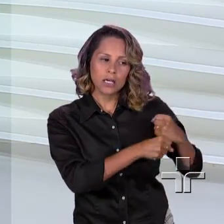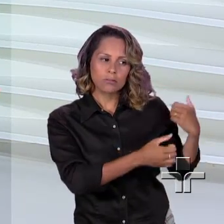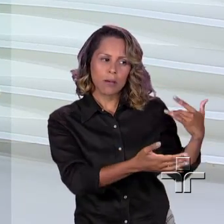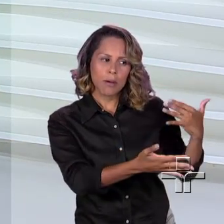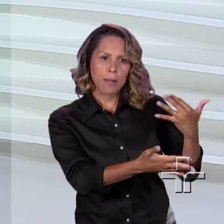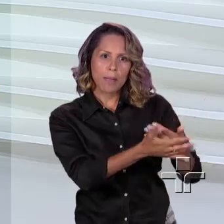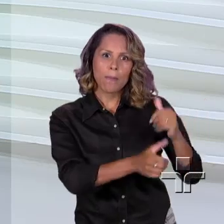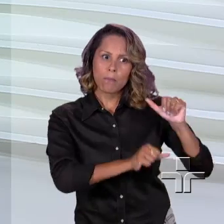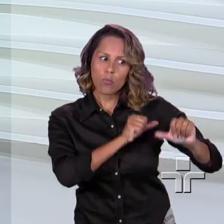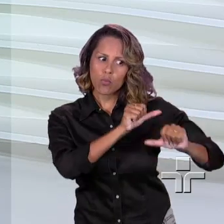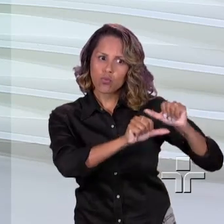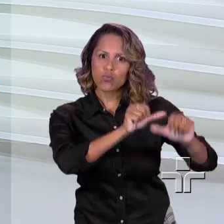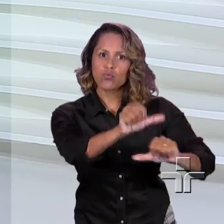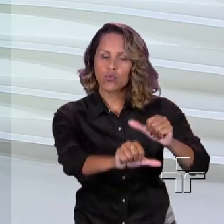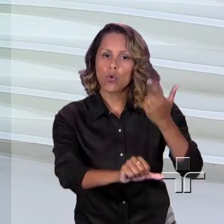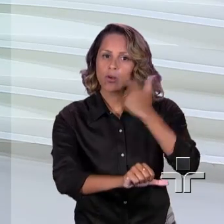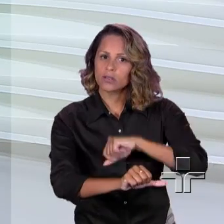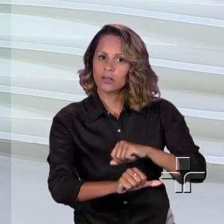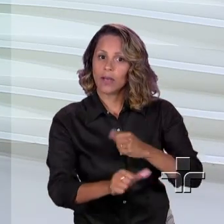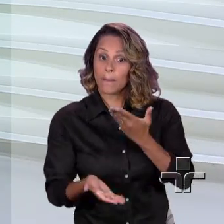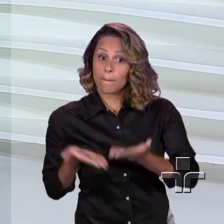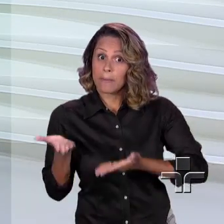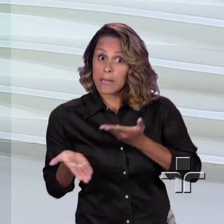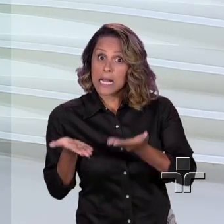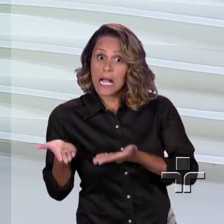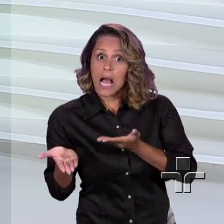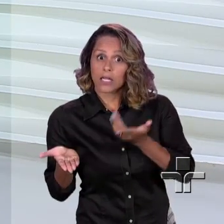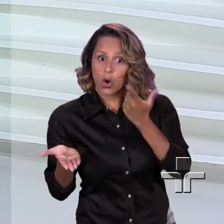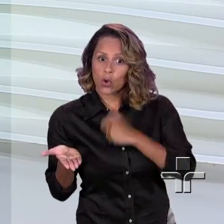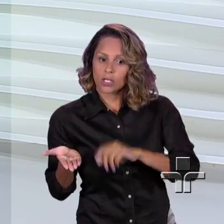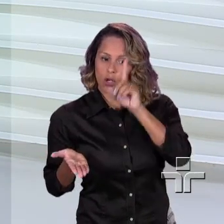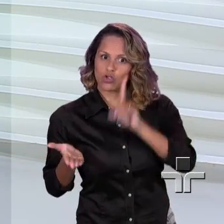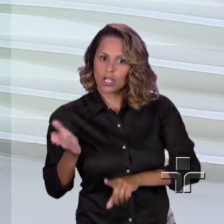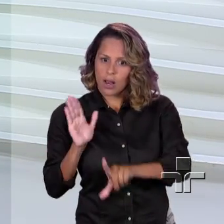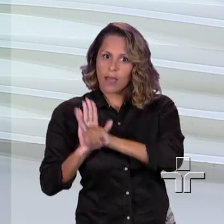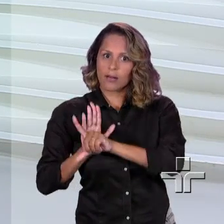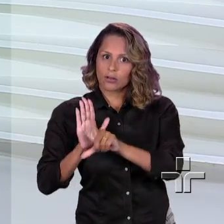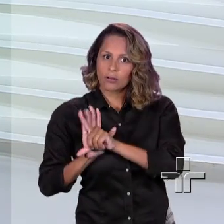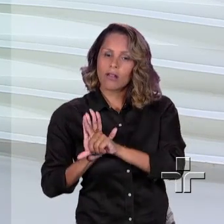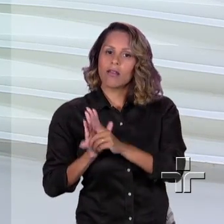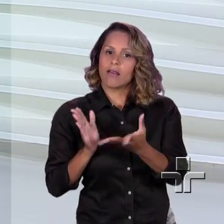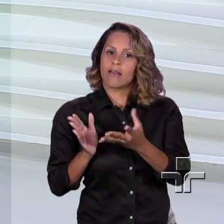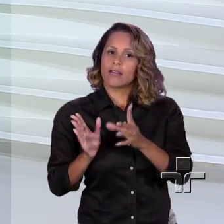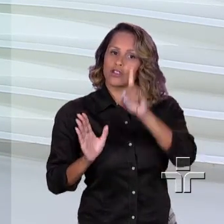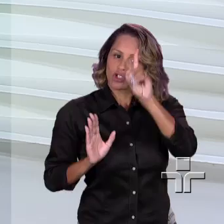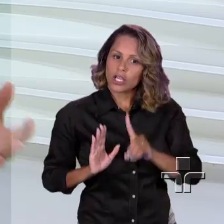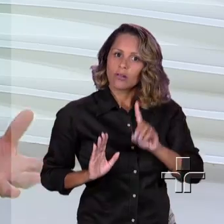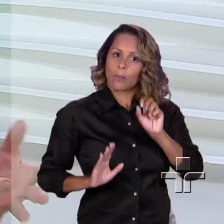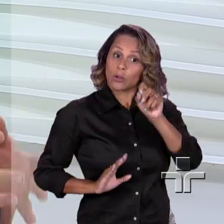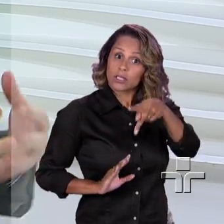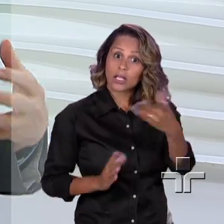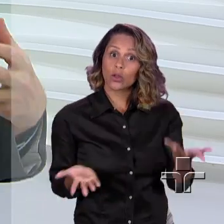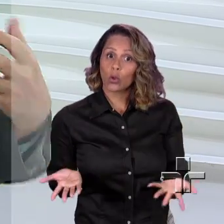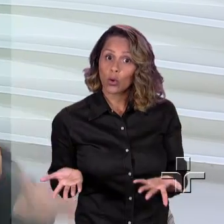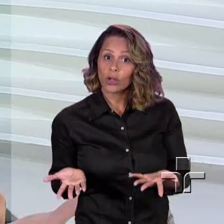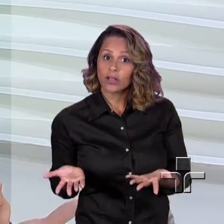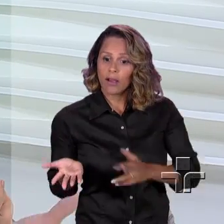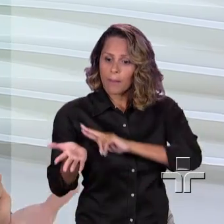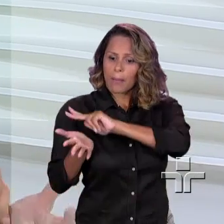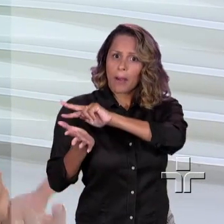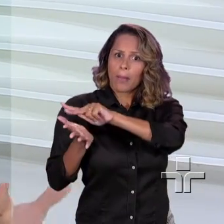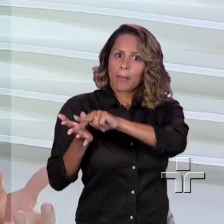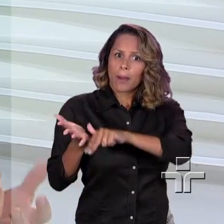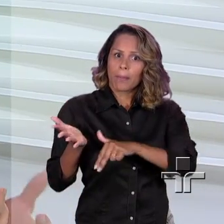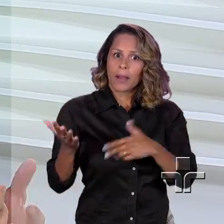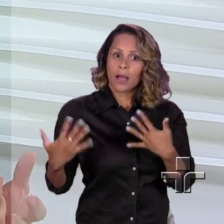direitos, exigiram possibilidade de aposentadoria, a NPS, uma série de questões que chocou muito